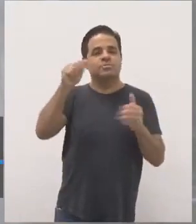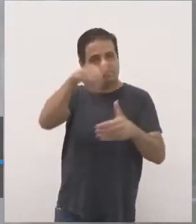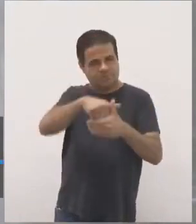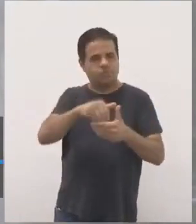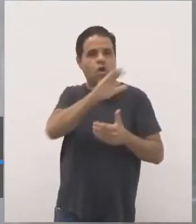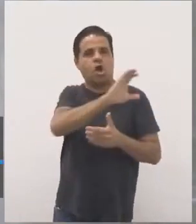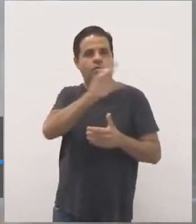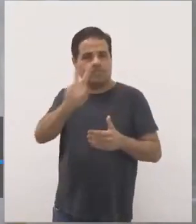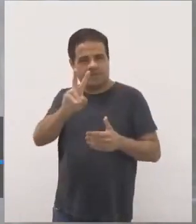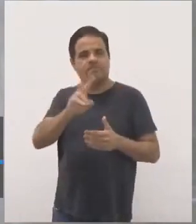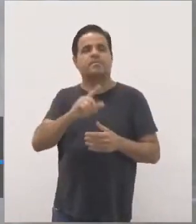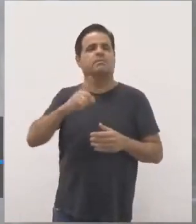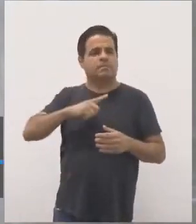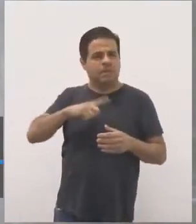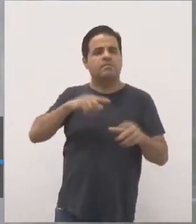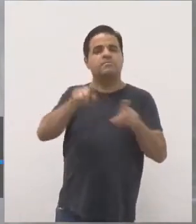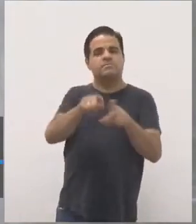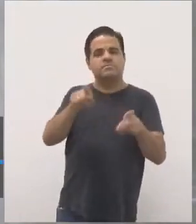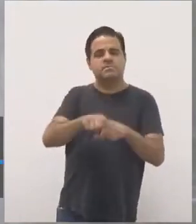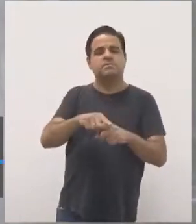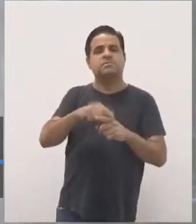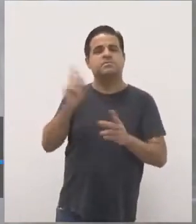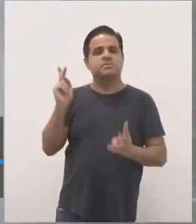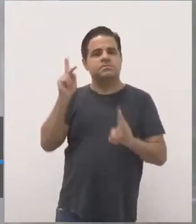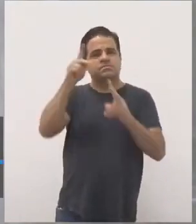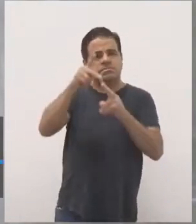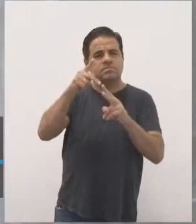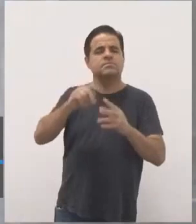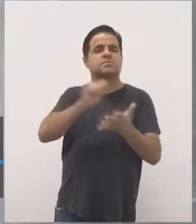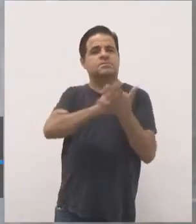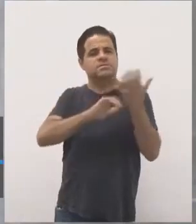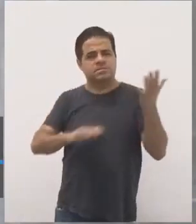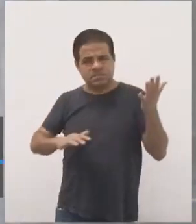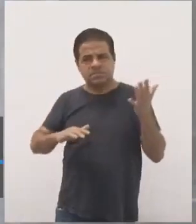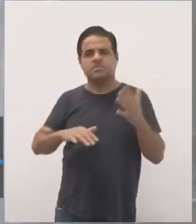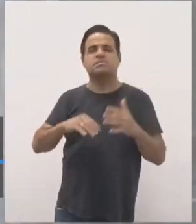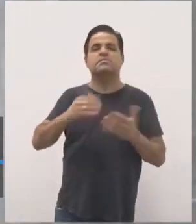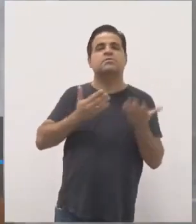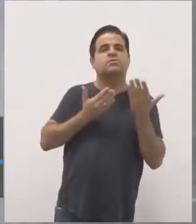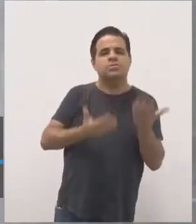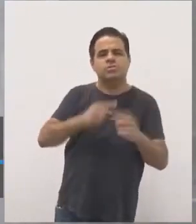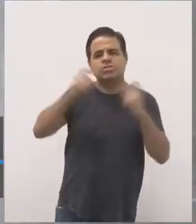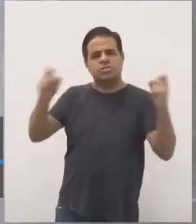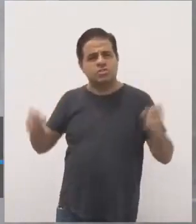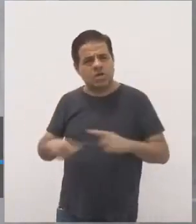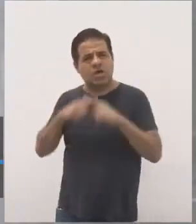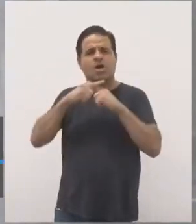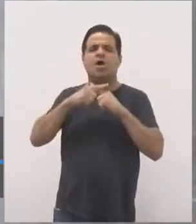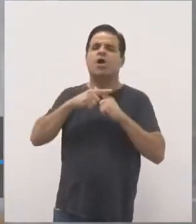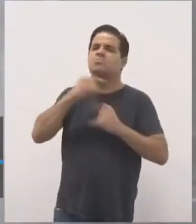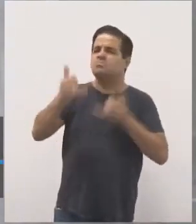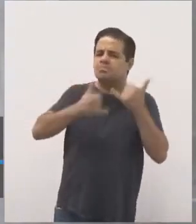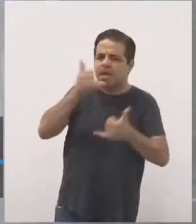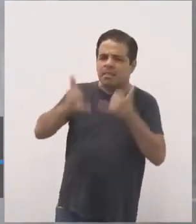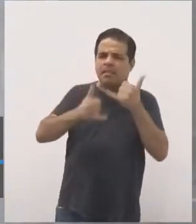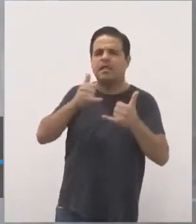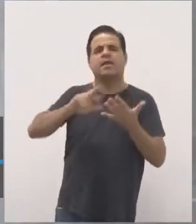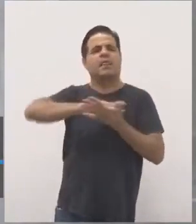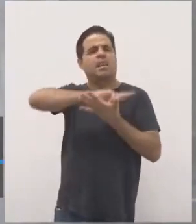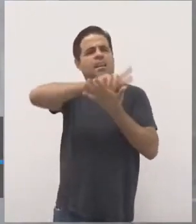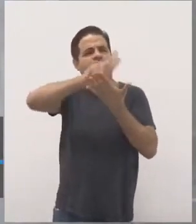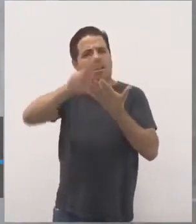né, e teve também proposição de atividades, né, então de jogos, de gincanas.